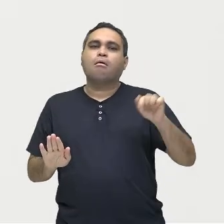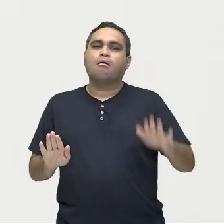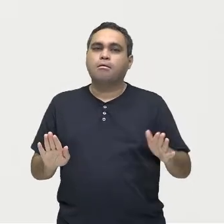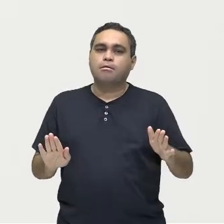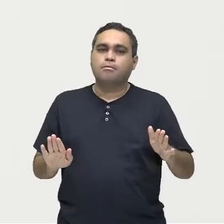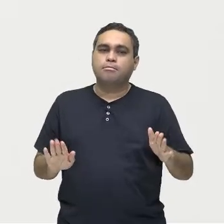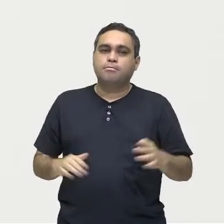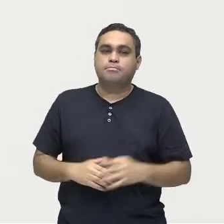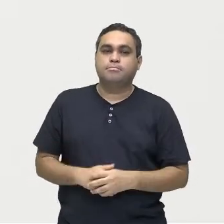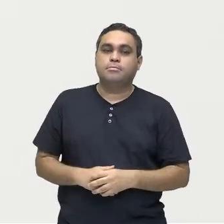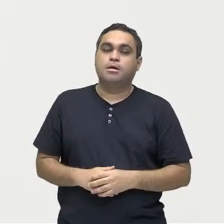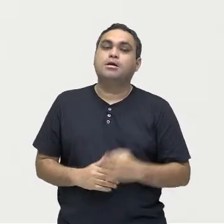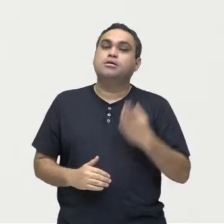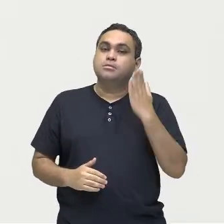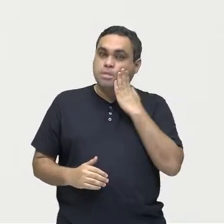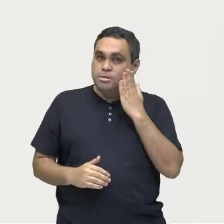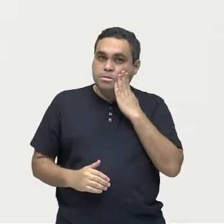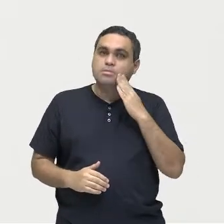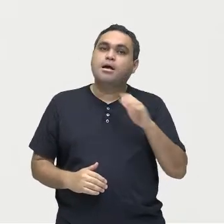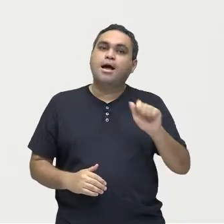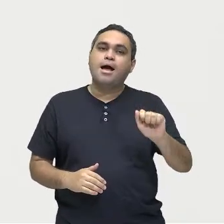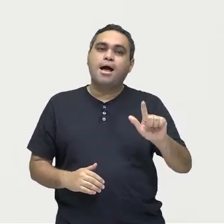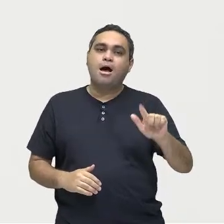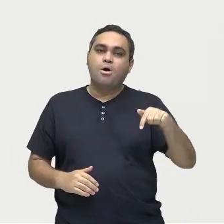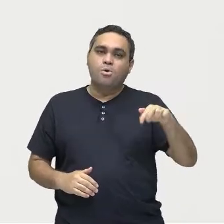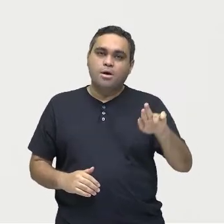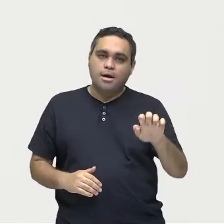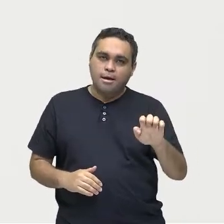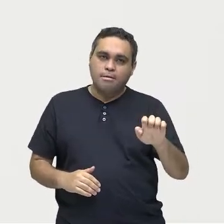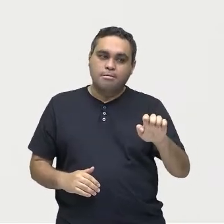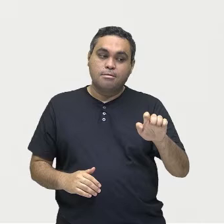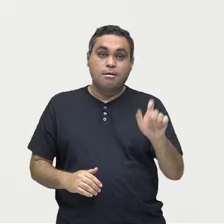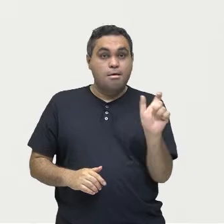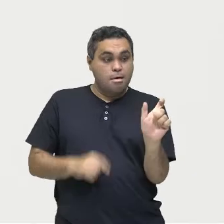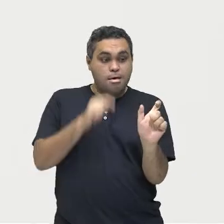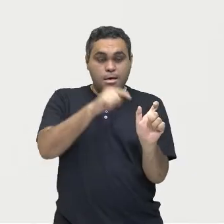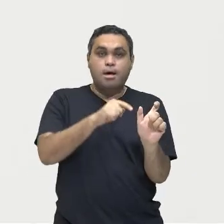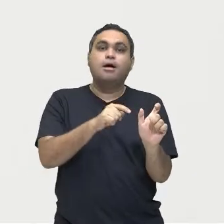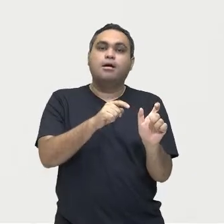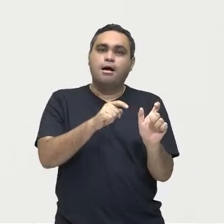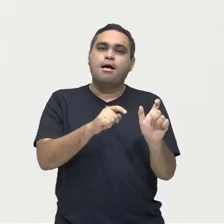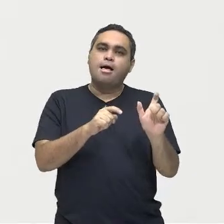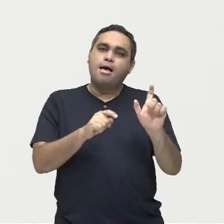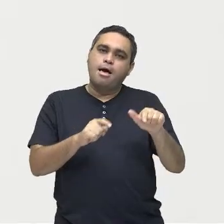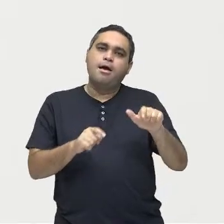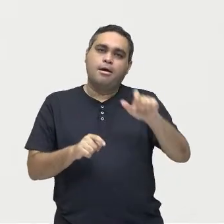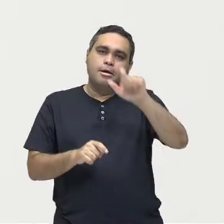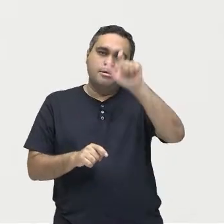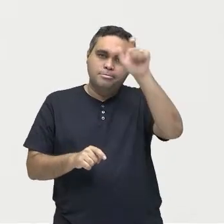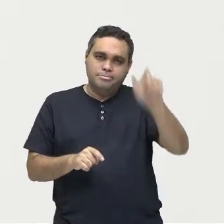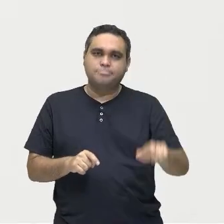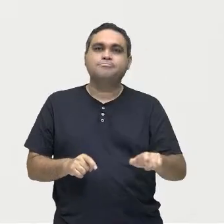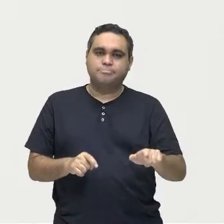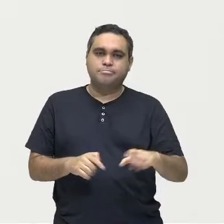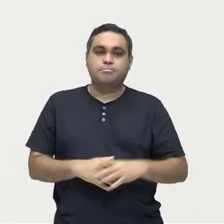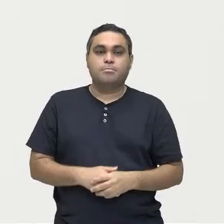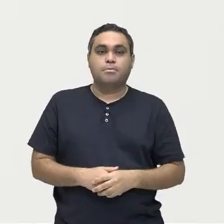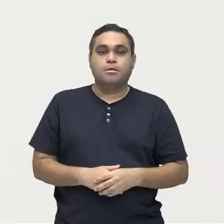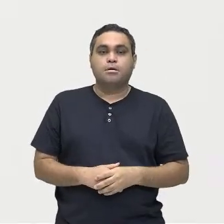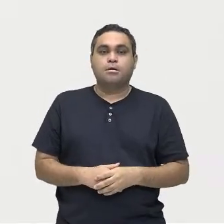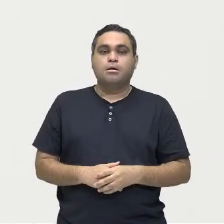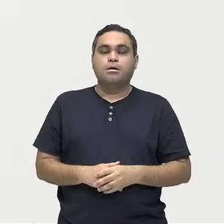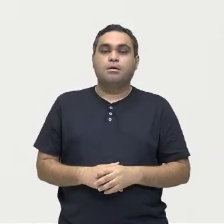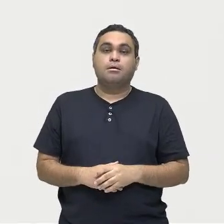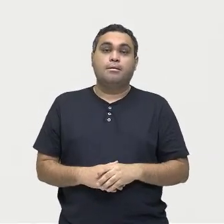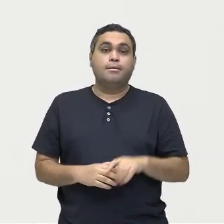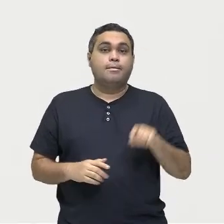já sei. Então, que alguém, aqui eu tenho um sujeito, certo? Agora, haveria